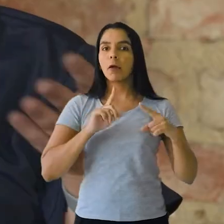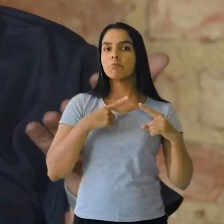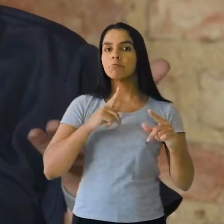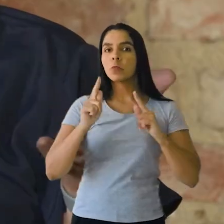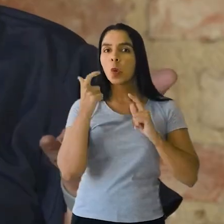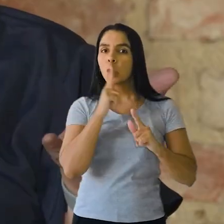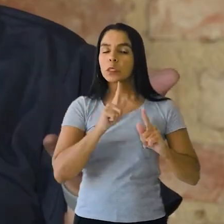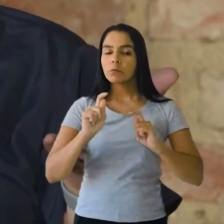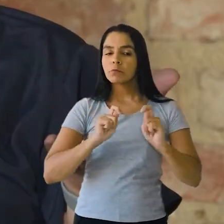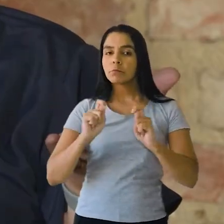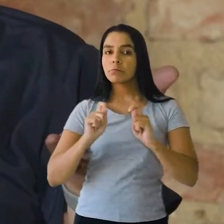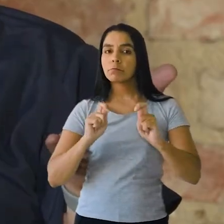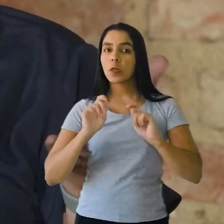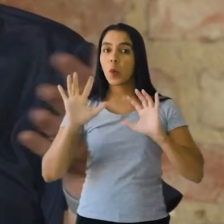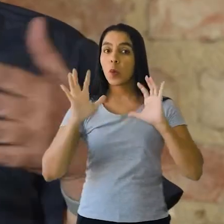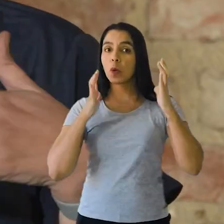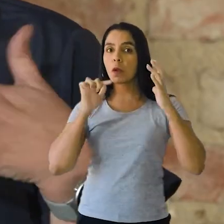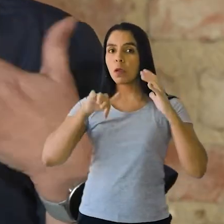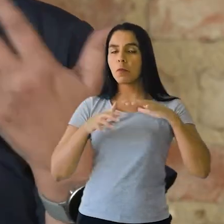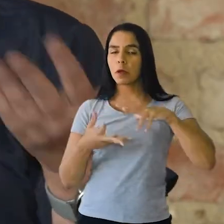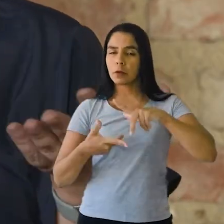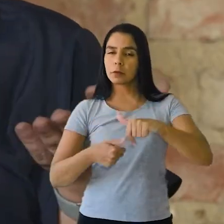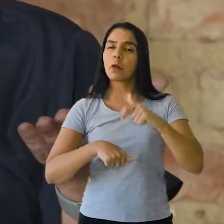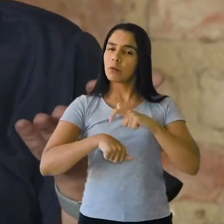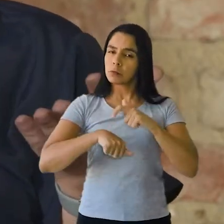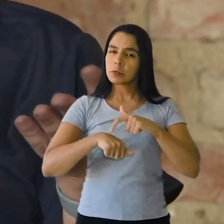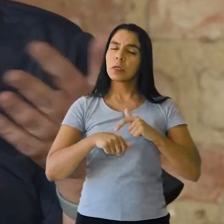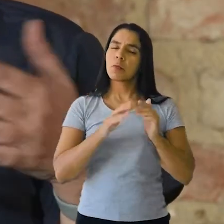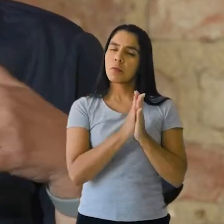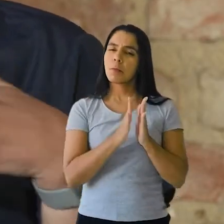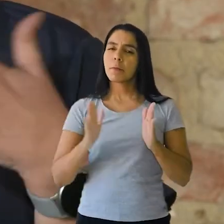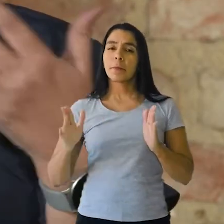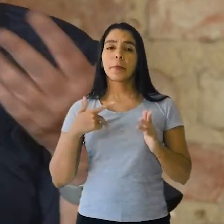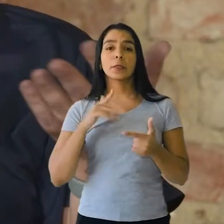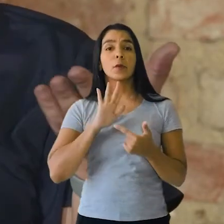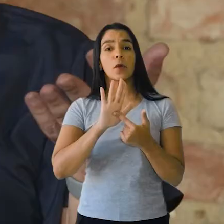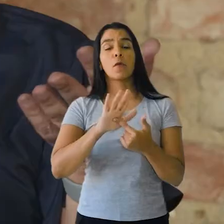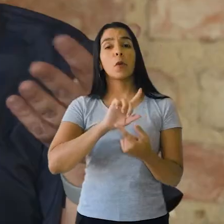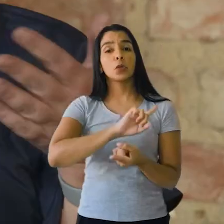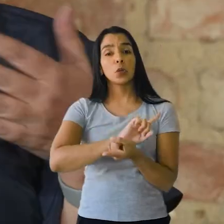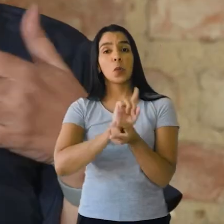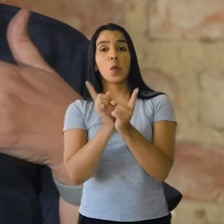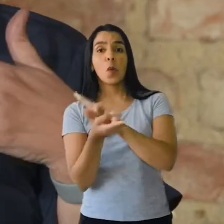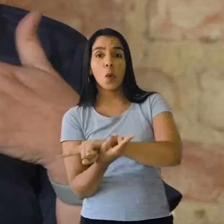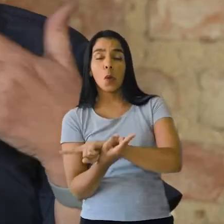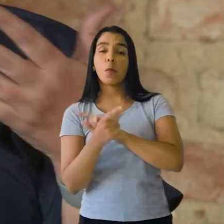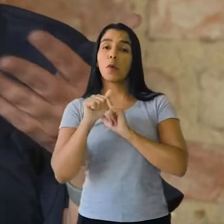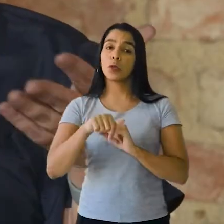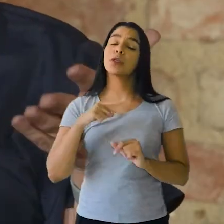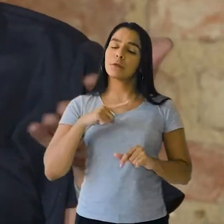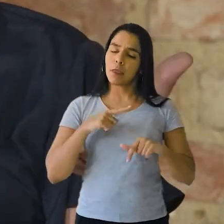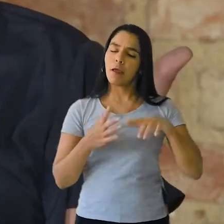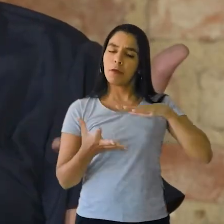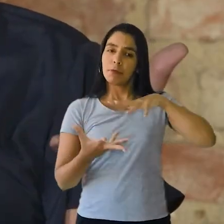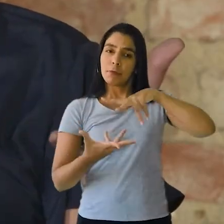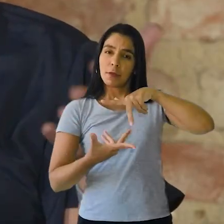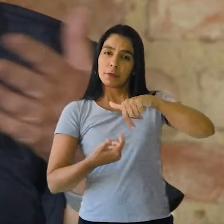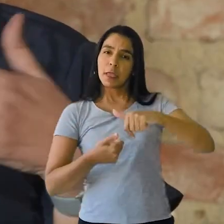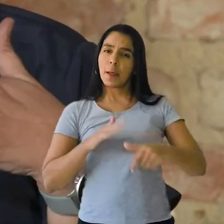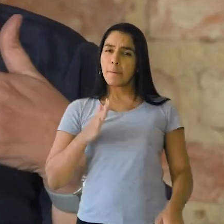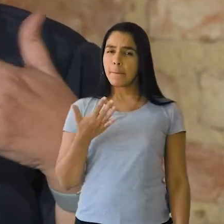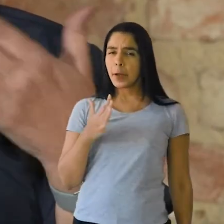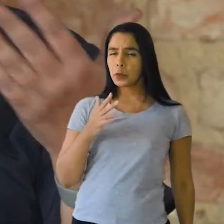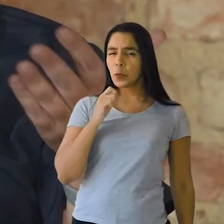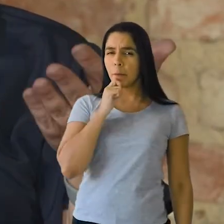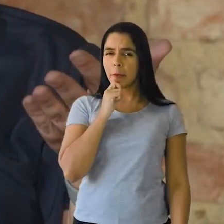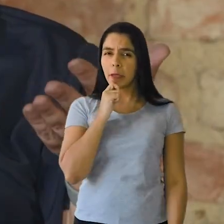na modulação do clima da Terra. O tempo passa e agora eu mostro para vocês uma situação completamente oposta.